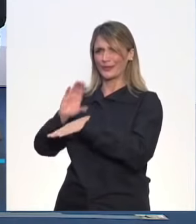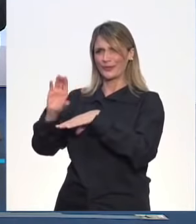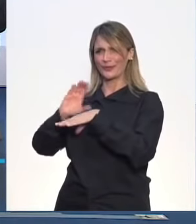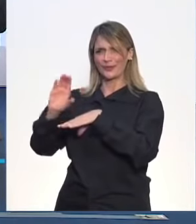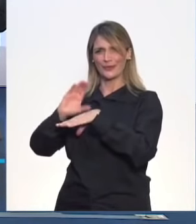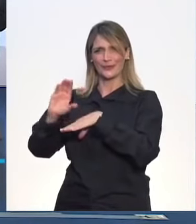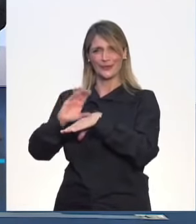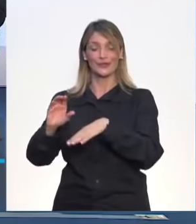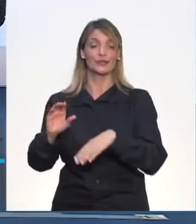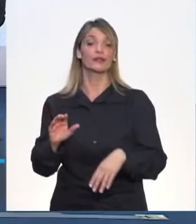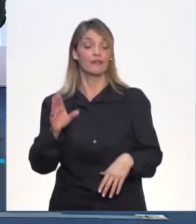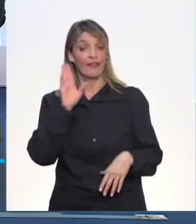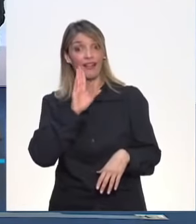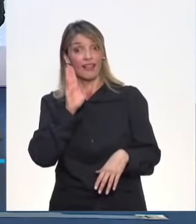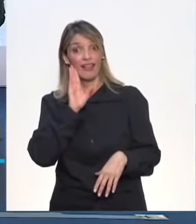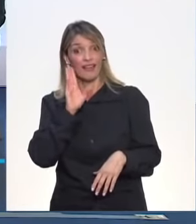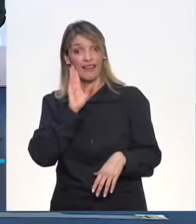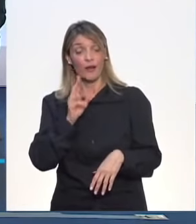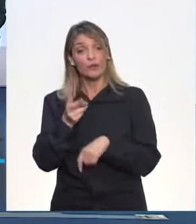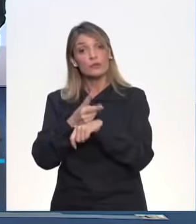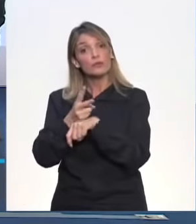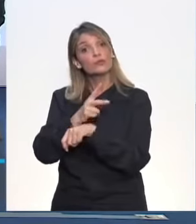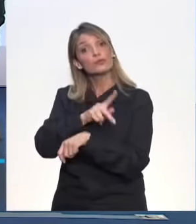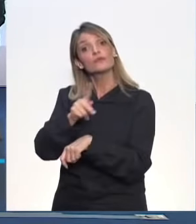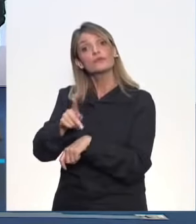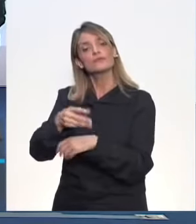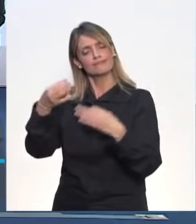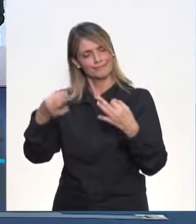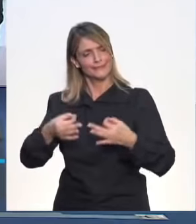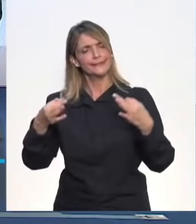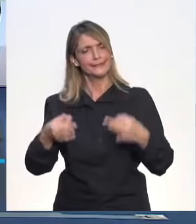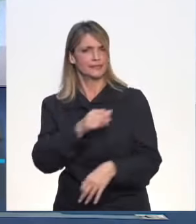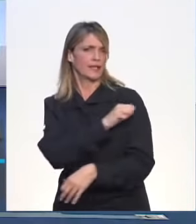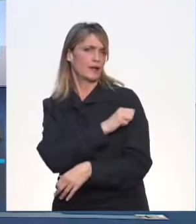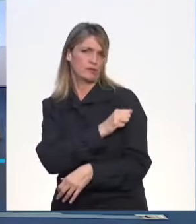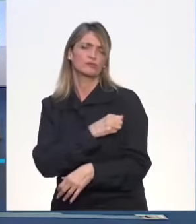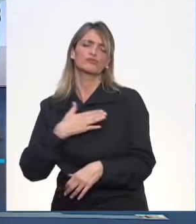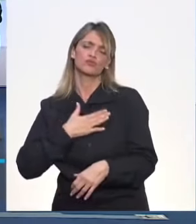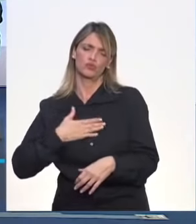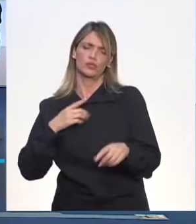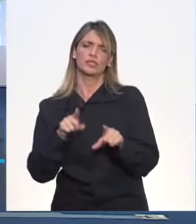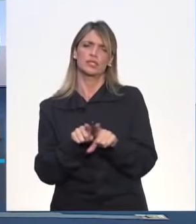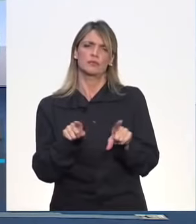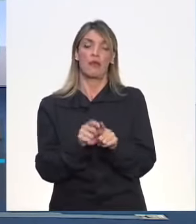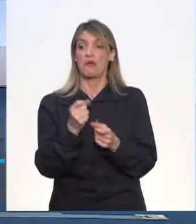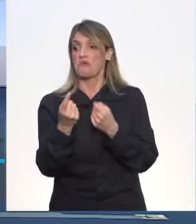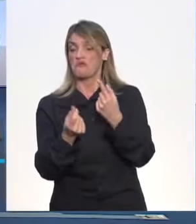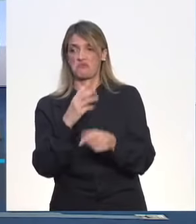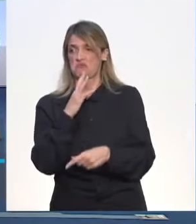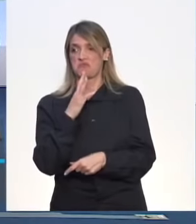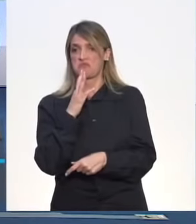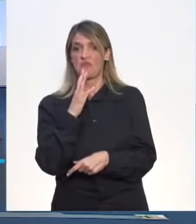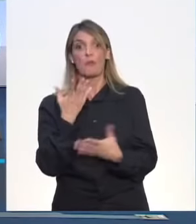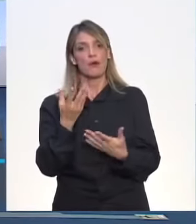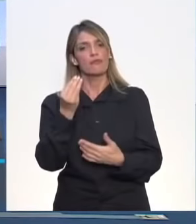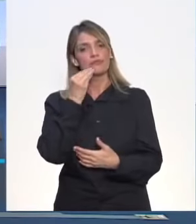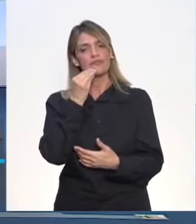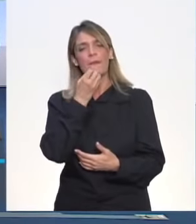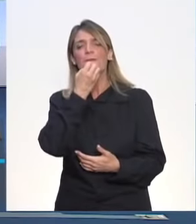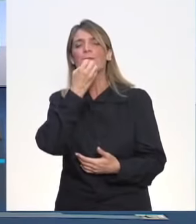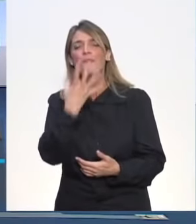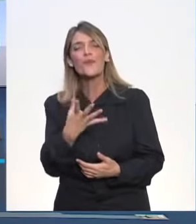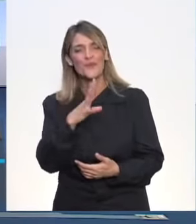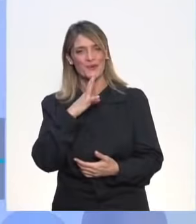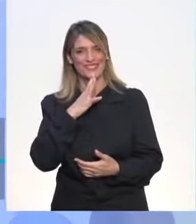então negócio bacana é procure a sua professor eu tenho certeza que tem muitos alunos que gostam tem alguns que não conhecem uma boa oportunidade aí